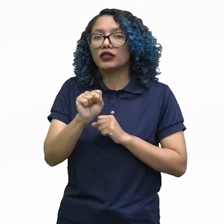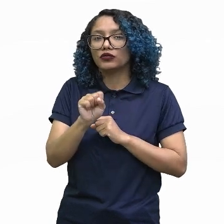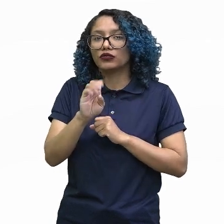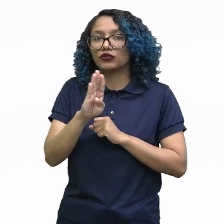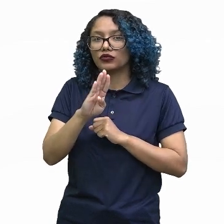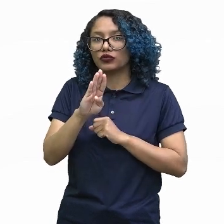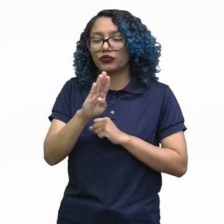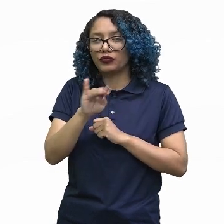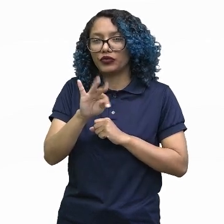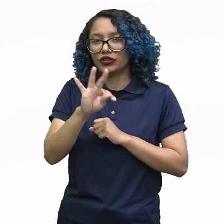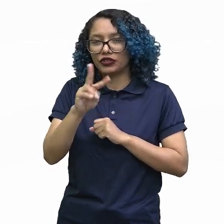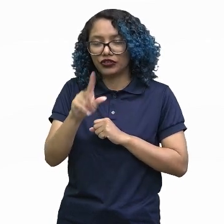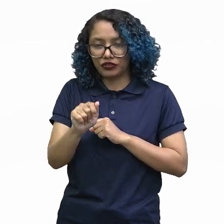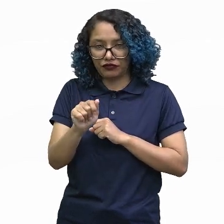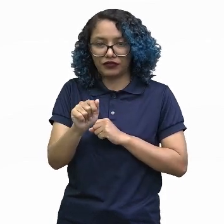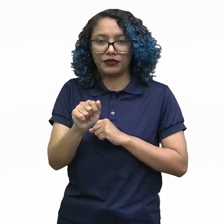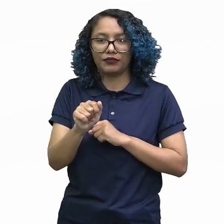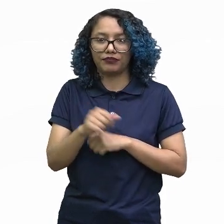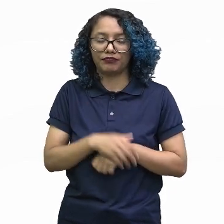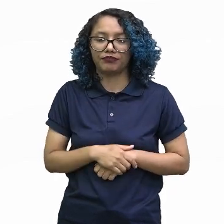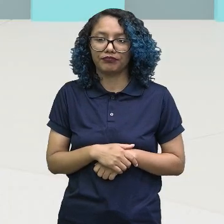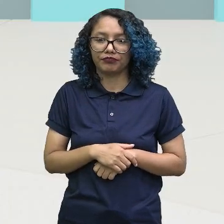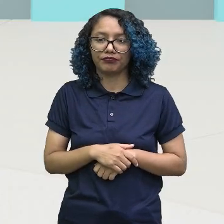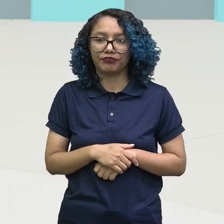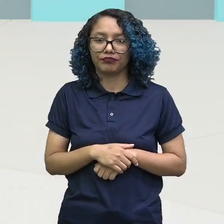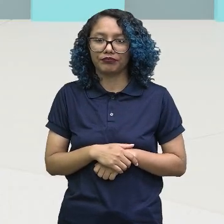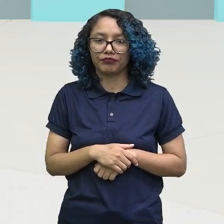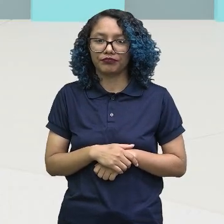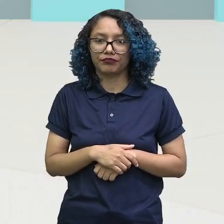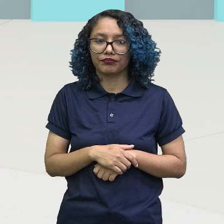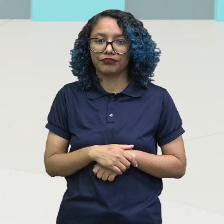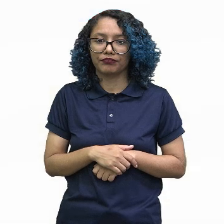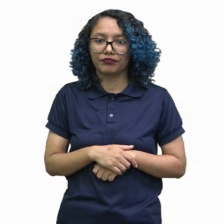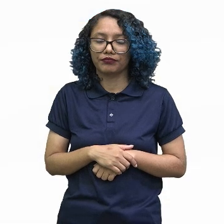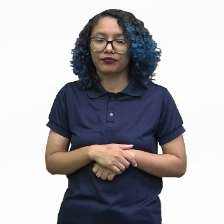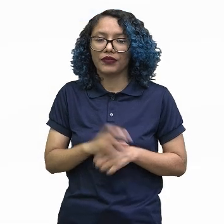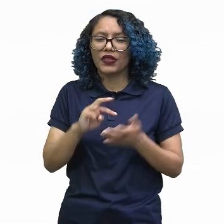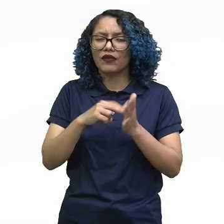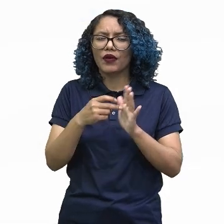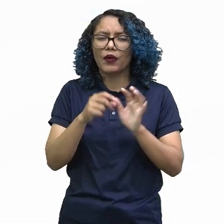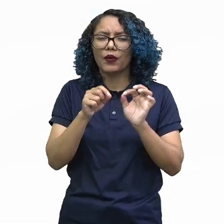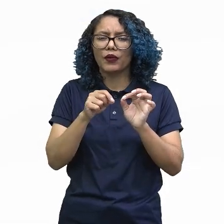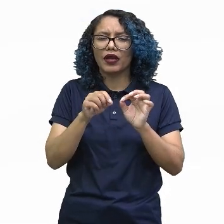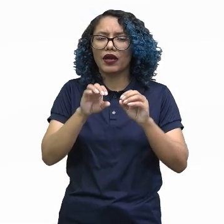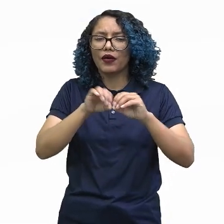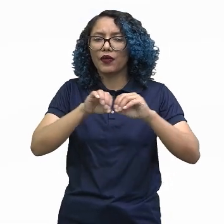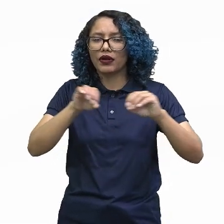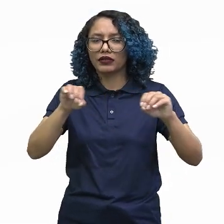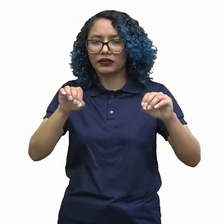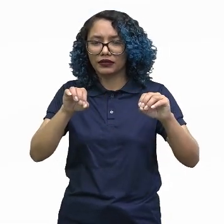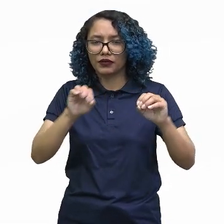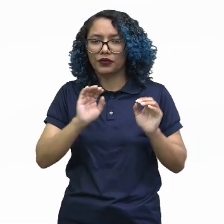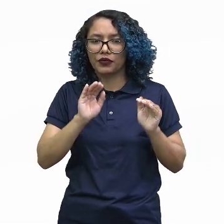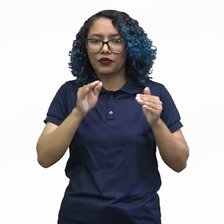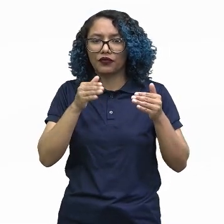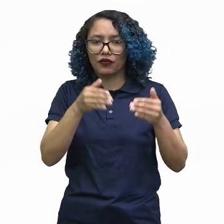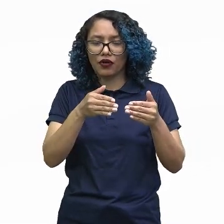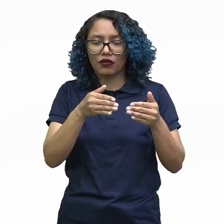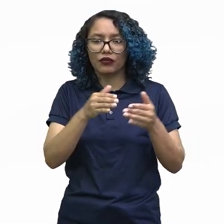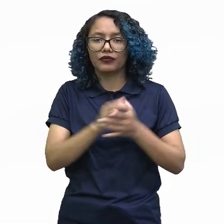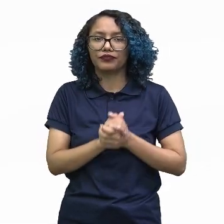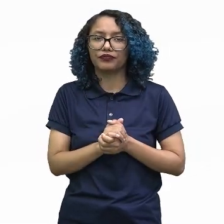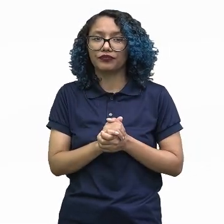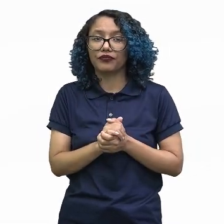subjetiva. Só nome estranho, professora. Olha a ideia aí. É a oração que faz o quê? Funciona